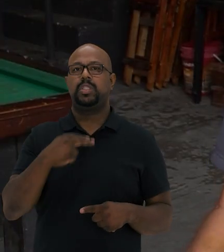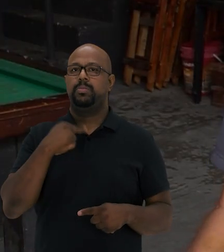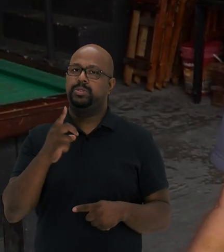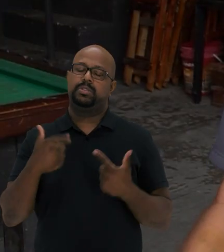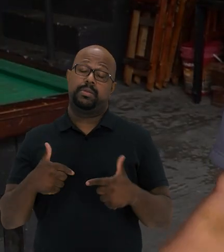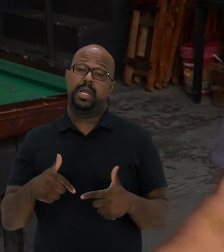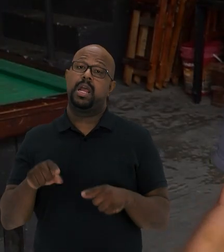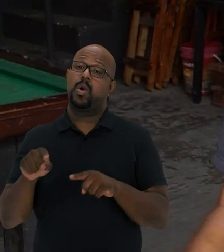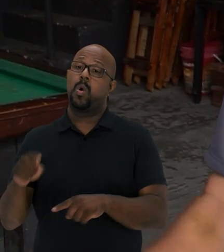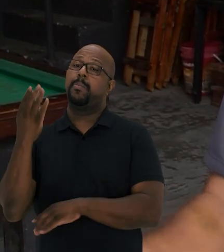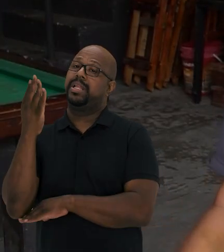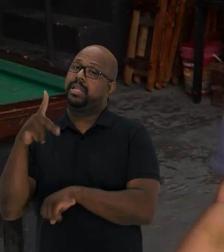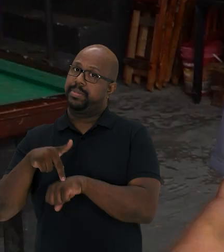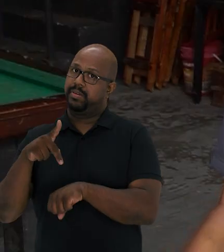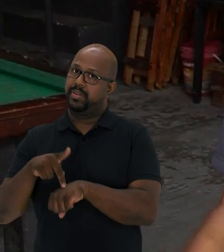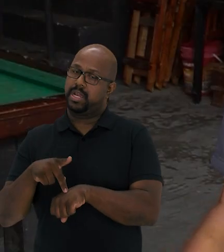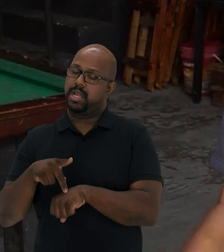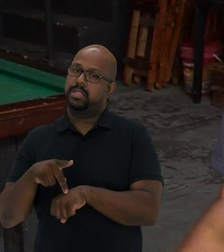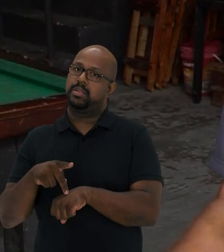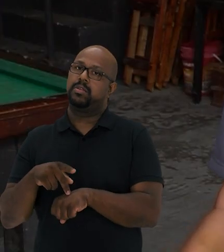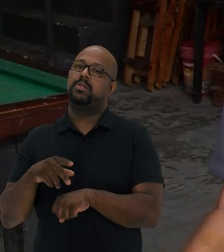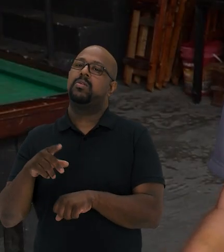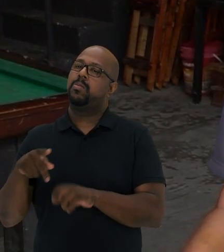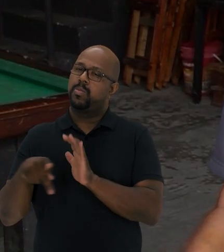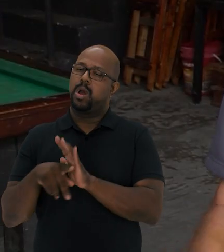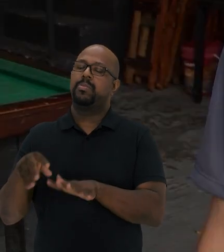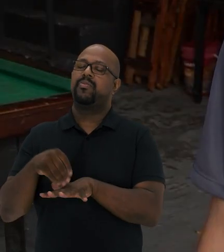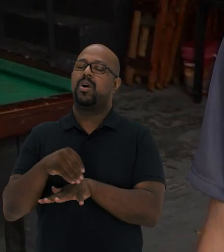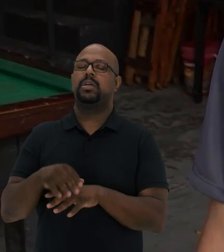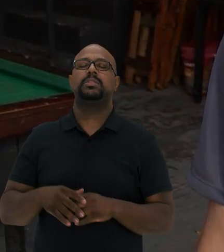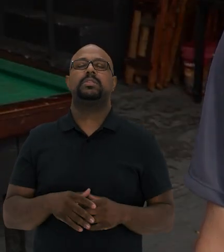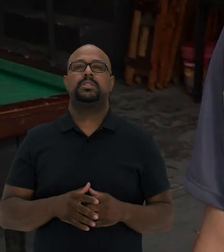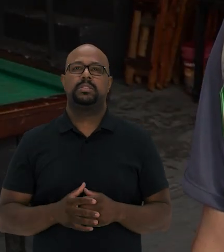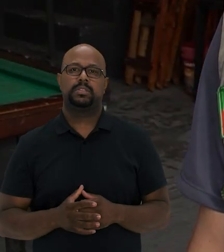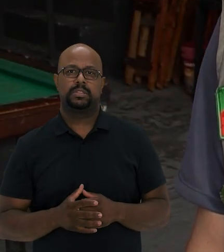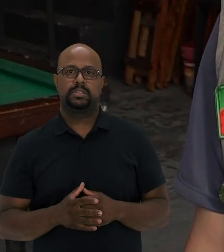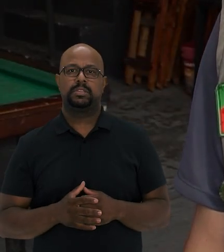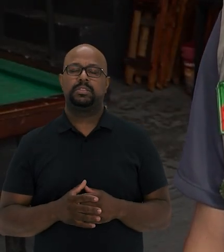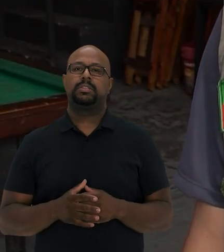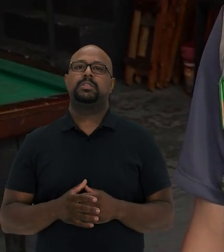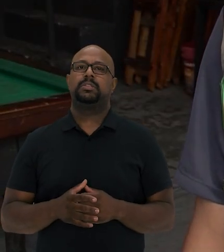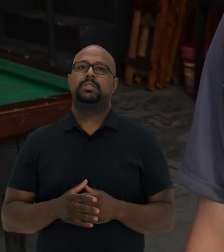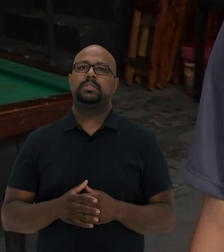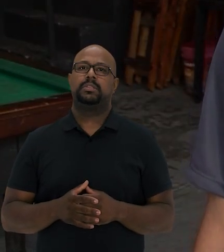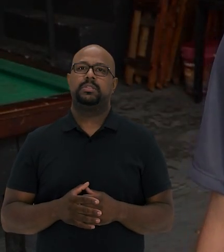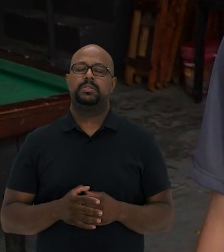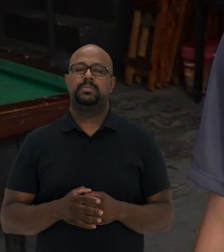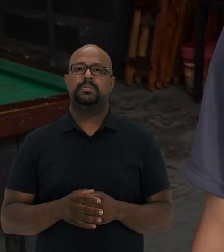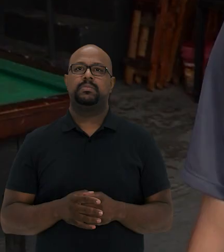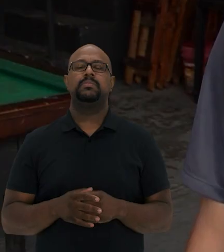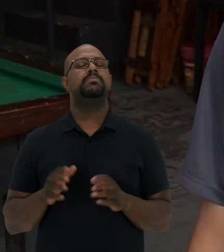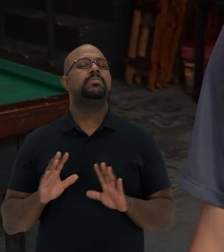mais trabalhar com madeira petrificada, com fósseis, né. Houve algum tipo de penalização, assim? Ou